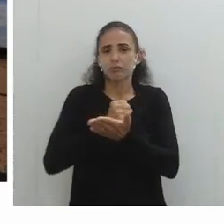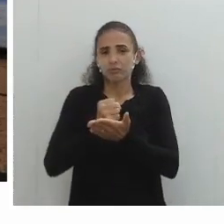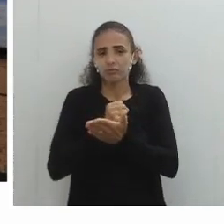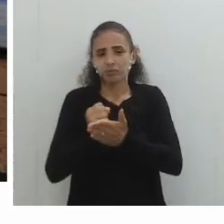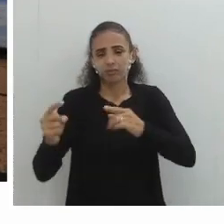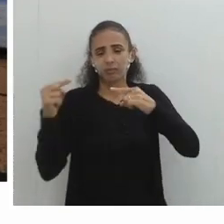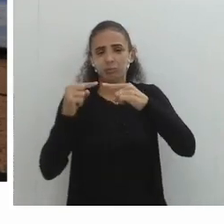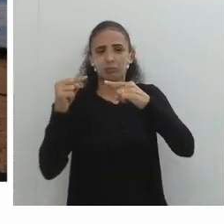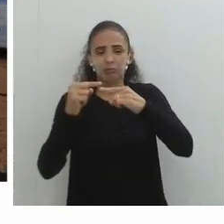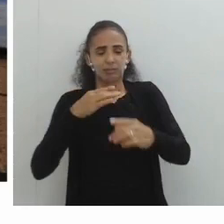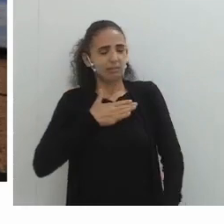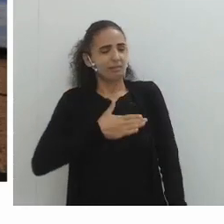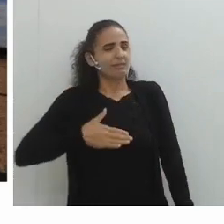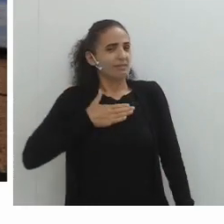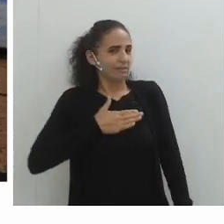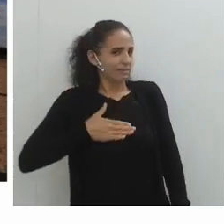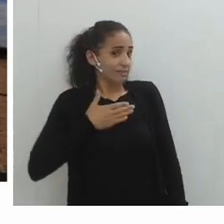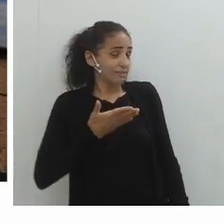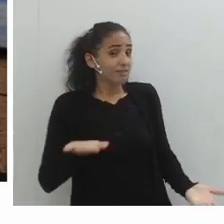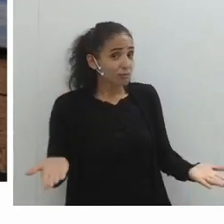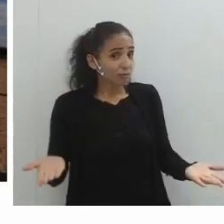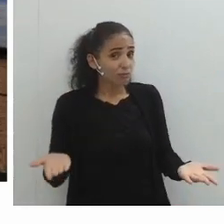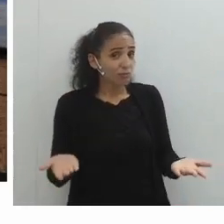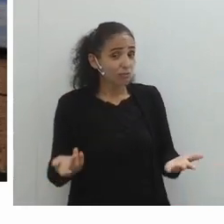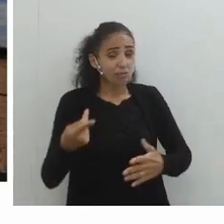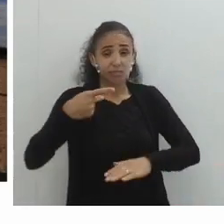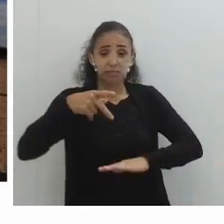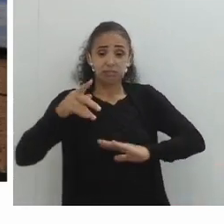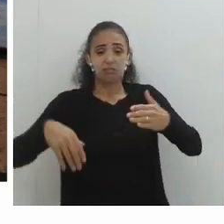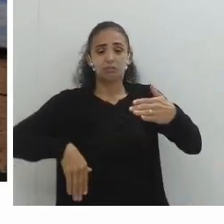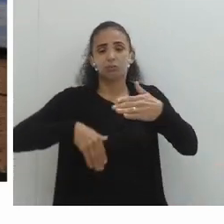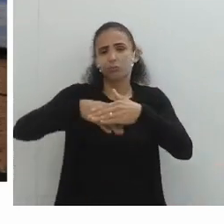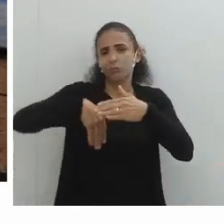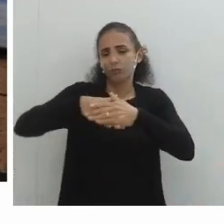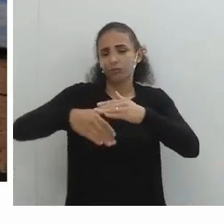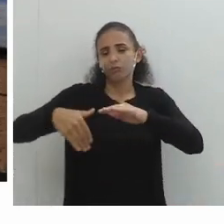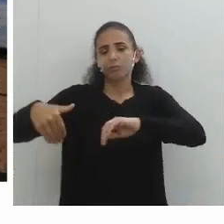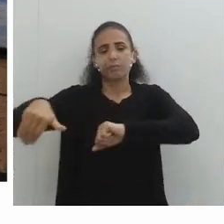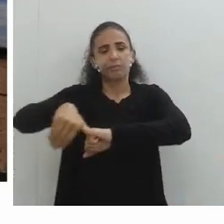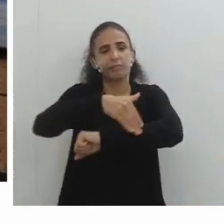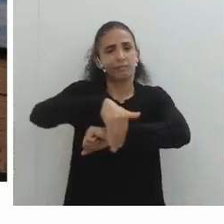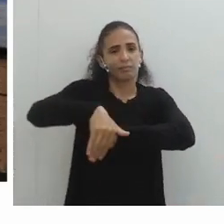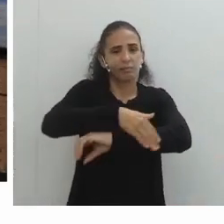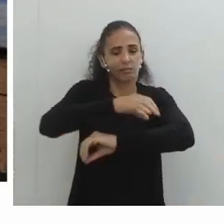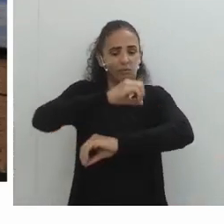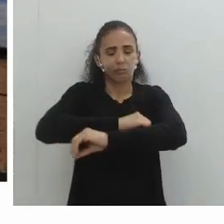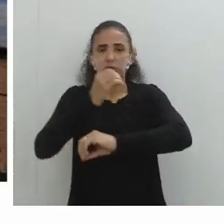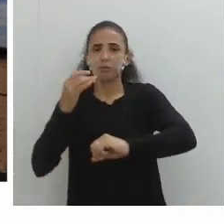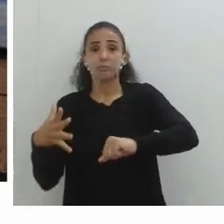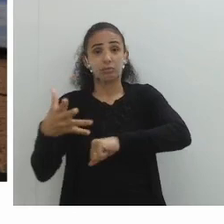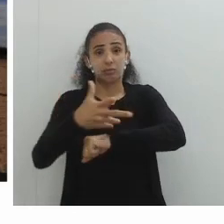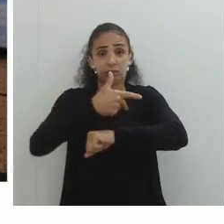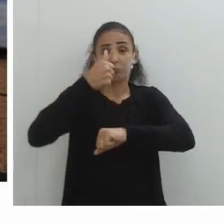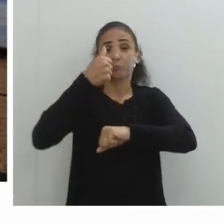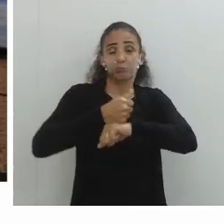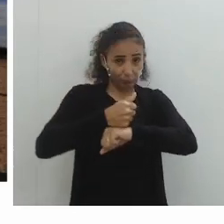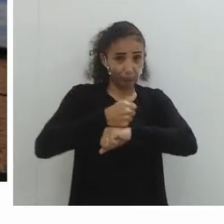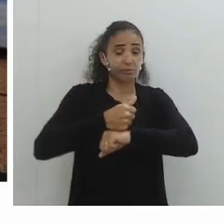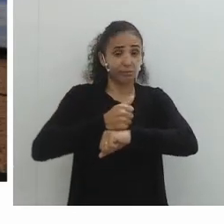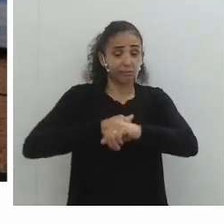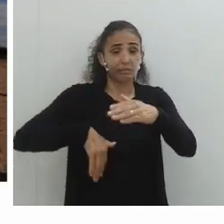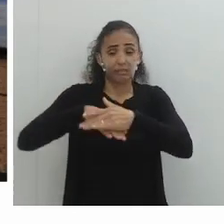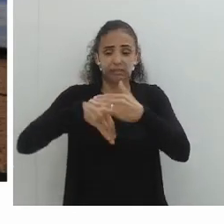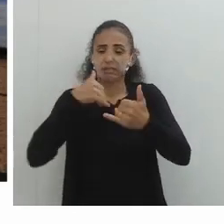lazer. Então, seja a sua pelada do final de semana, seja a sua pelada no parquinho, seja